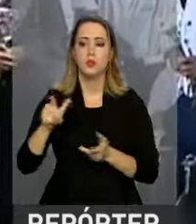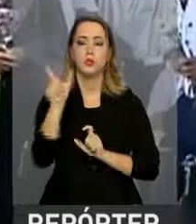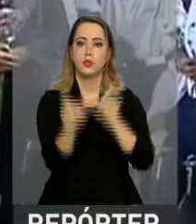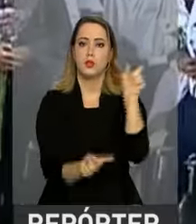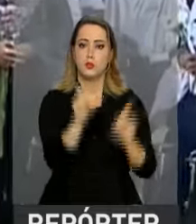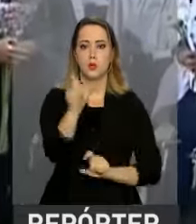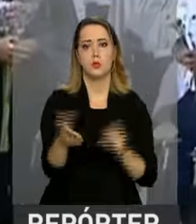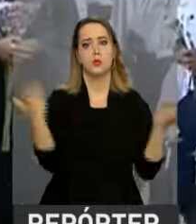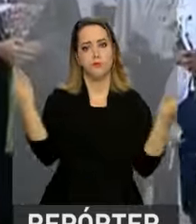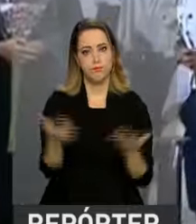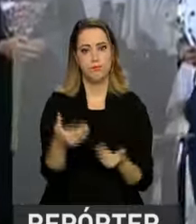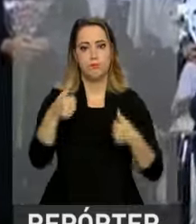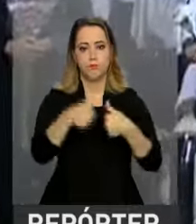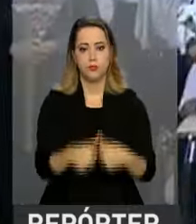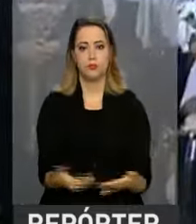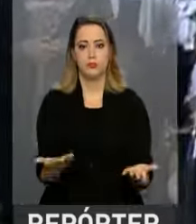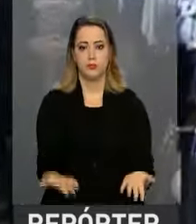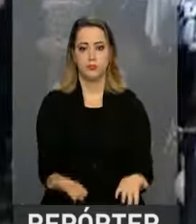está.